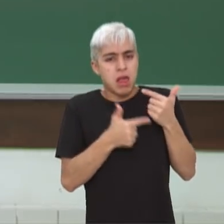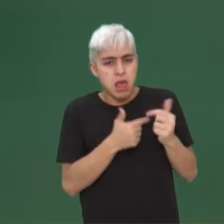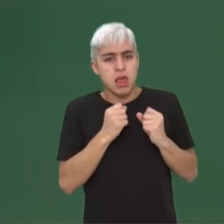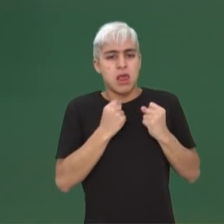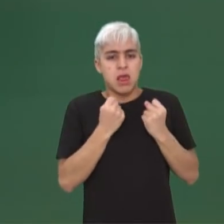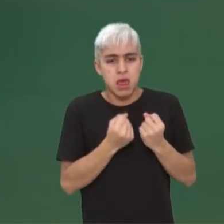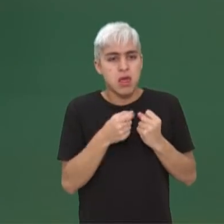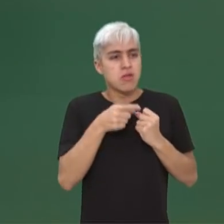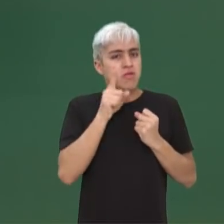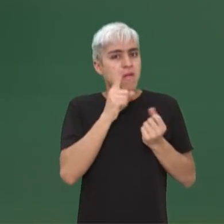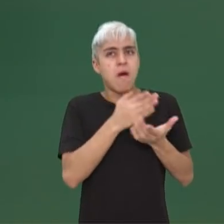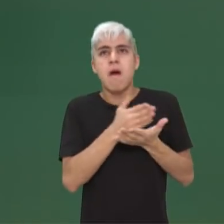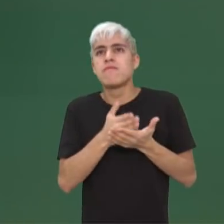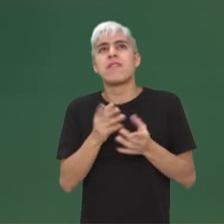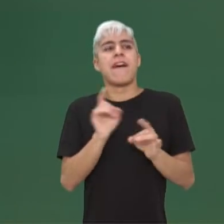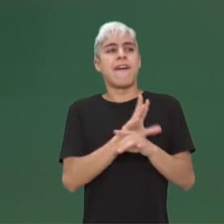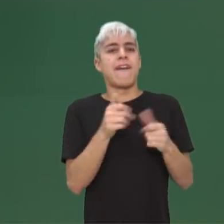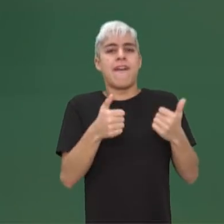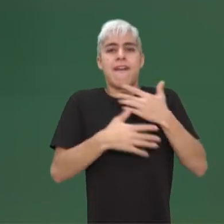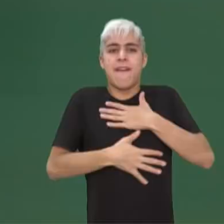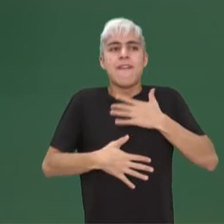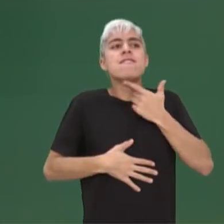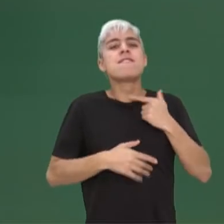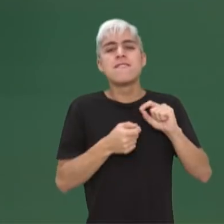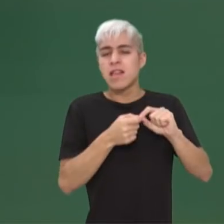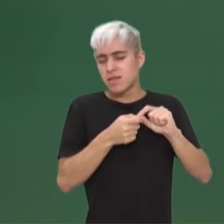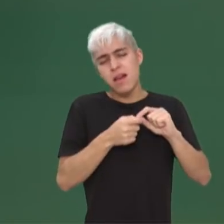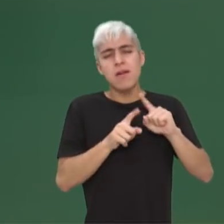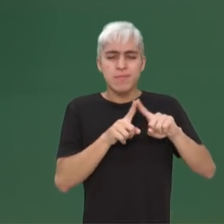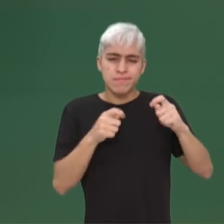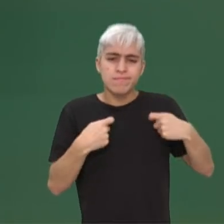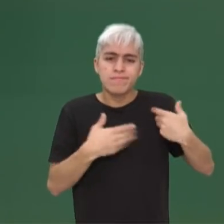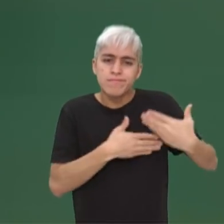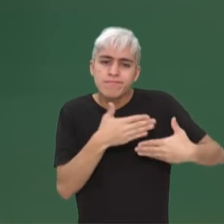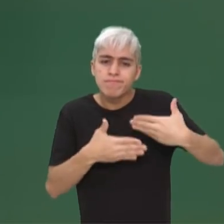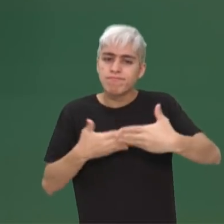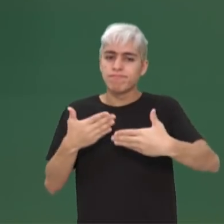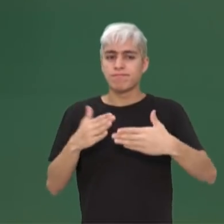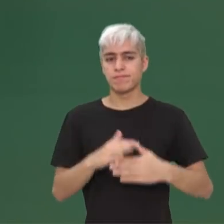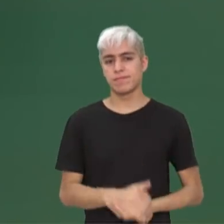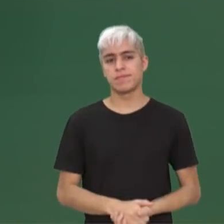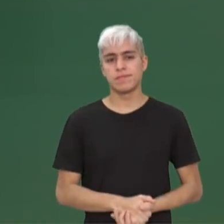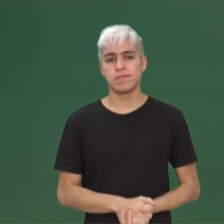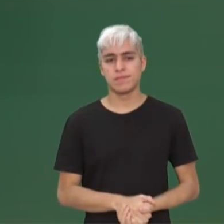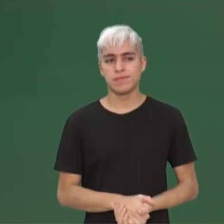e não é todo dia que estamos dispostos a realizar esse tipo de atividade.